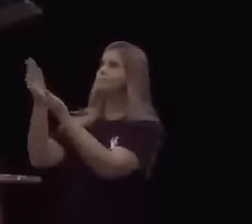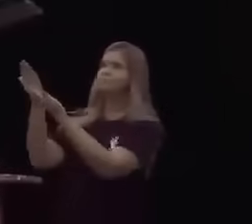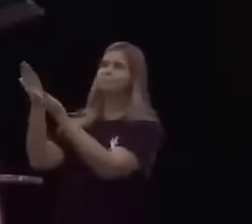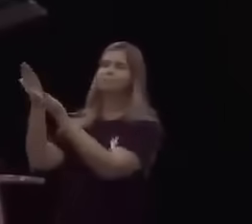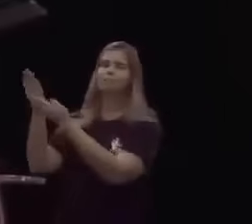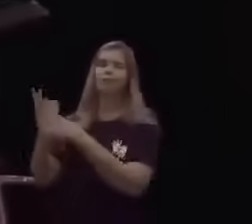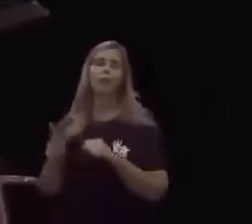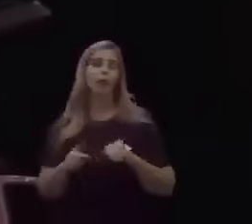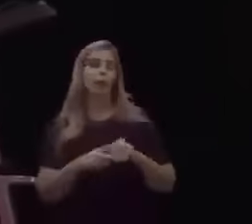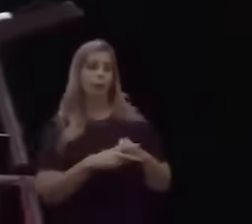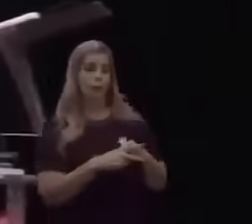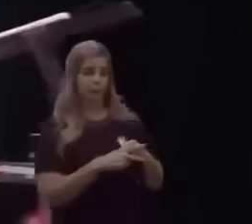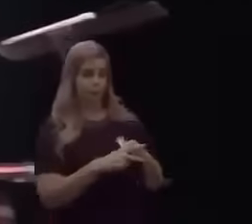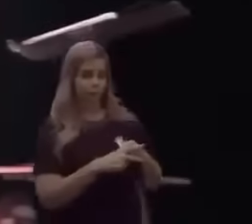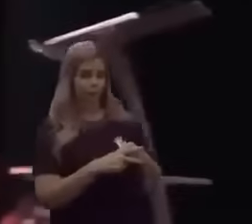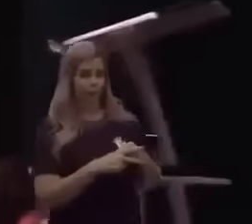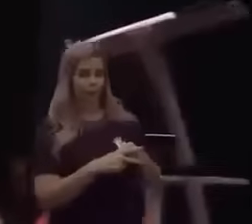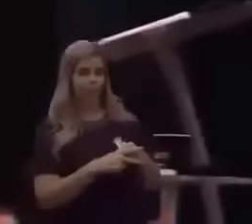Pedro,